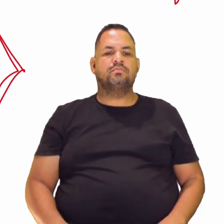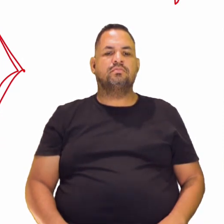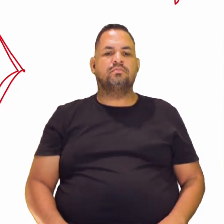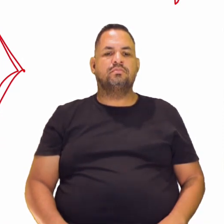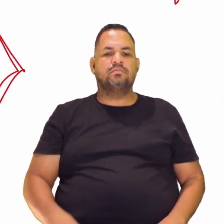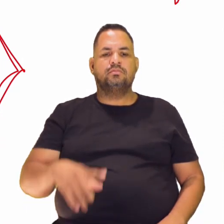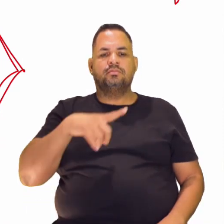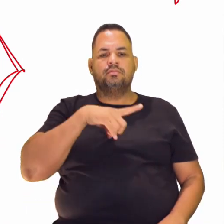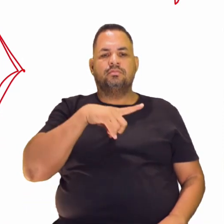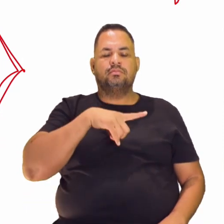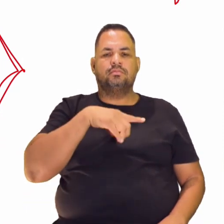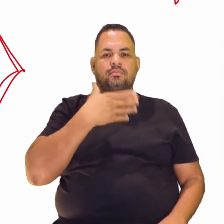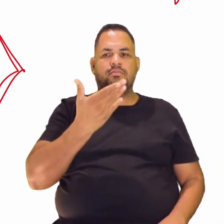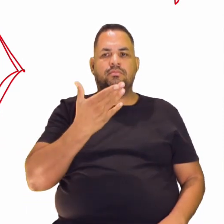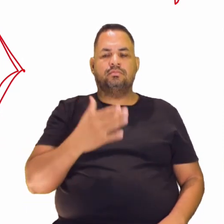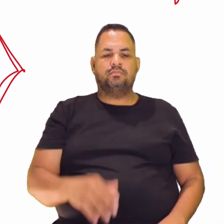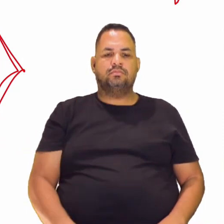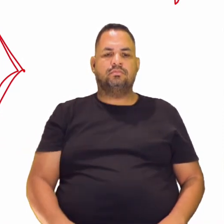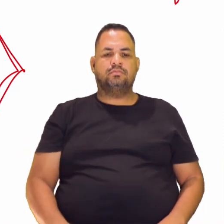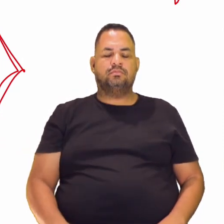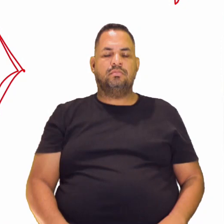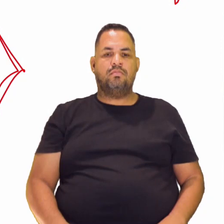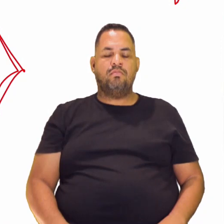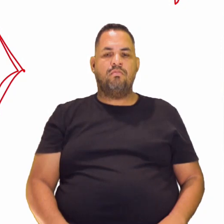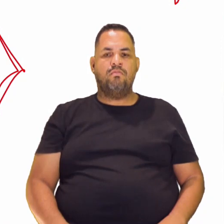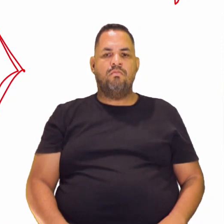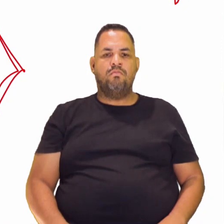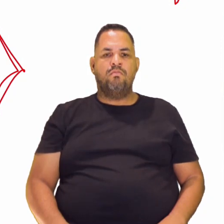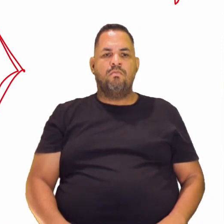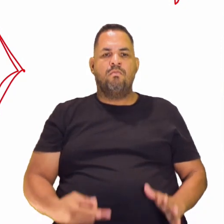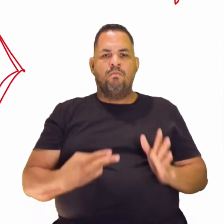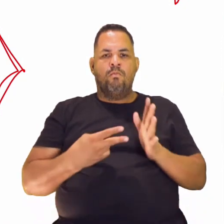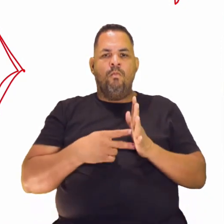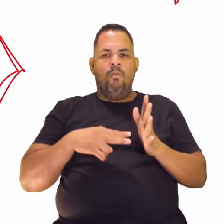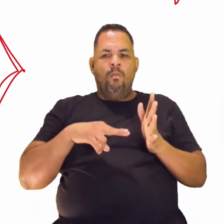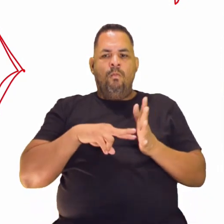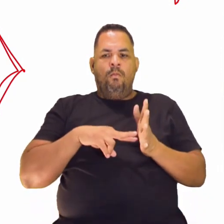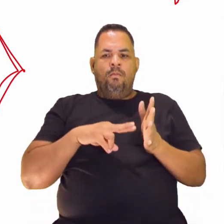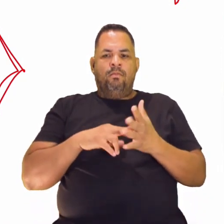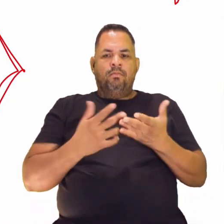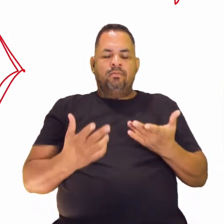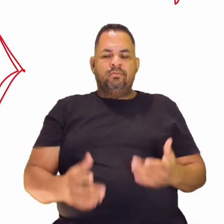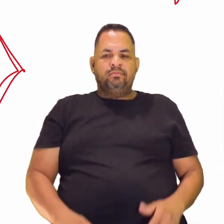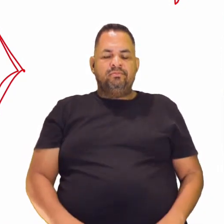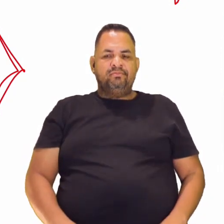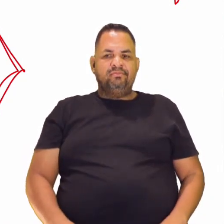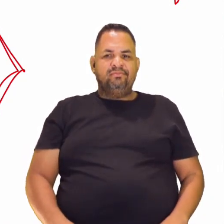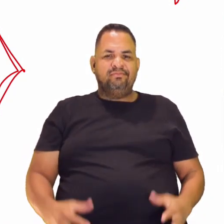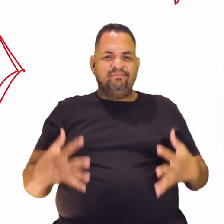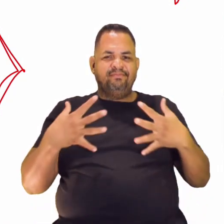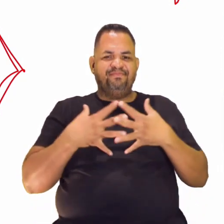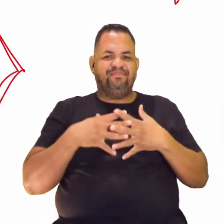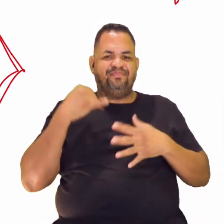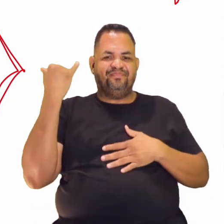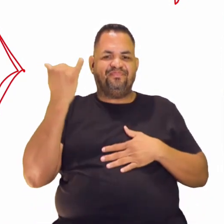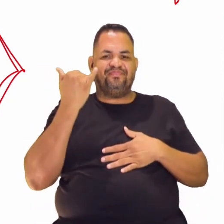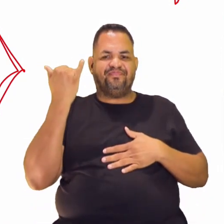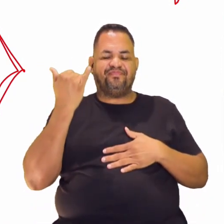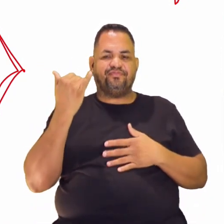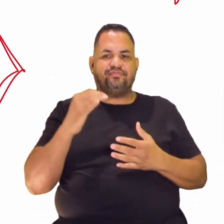Então, existe aí uma significação aí altamente complexa e